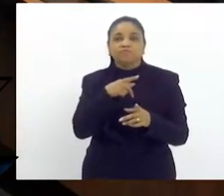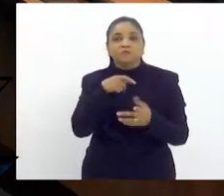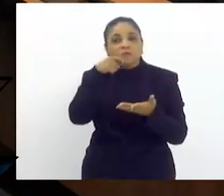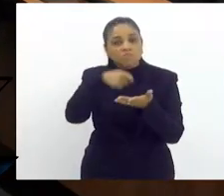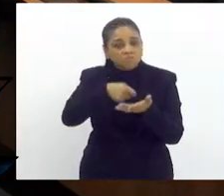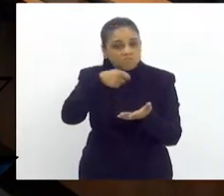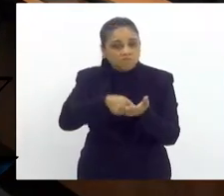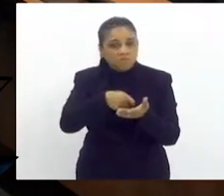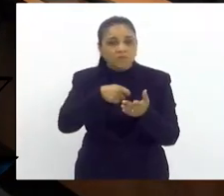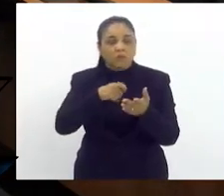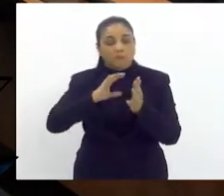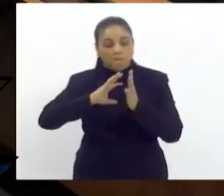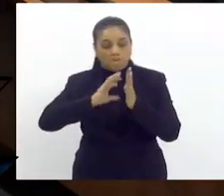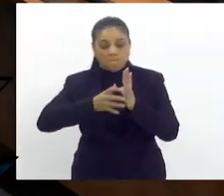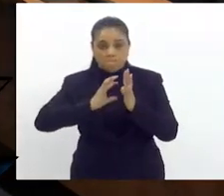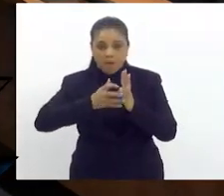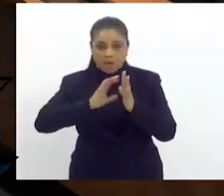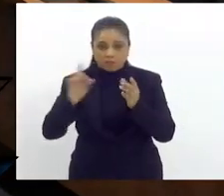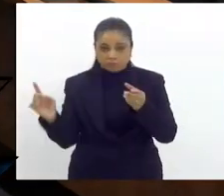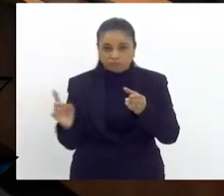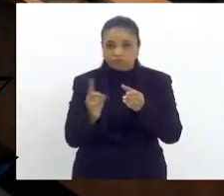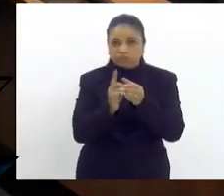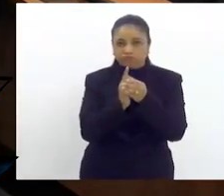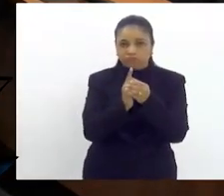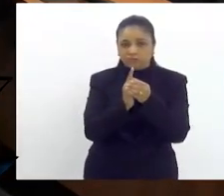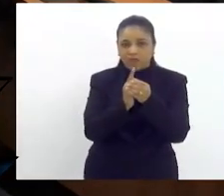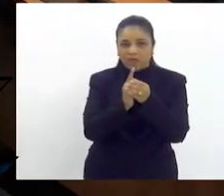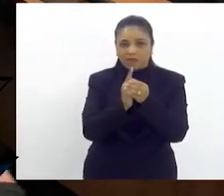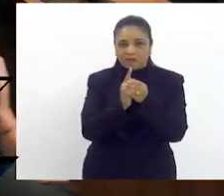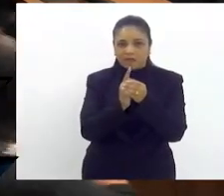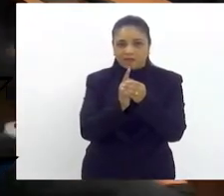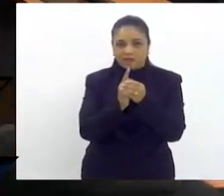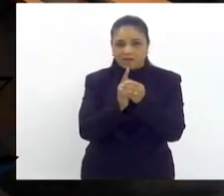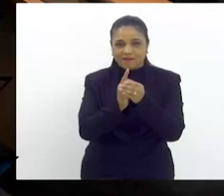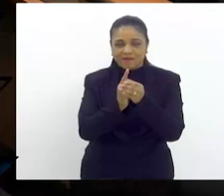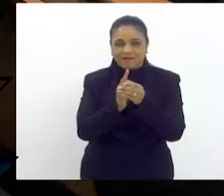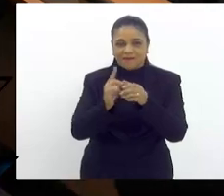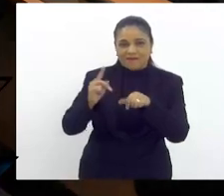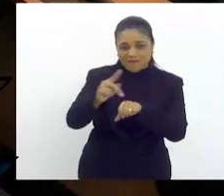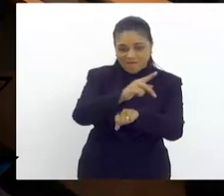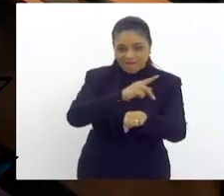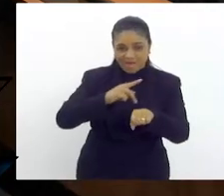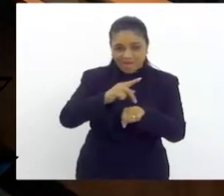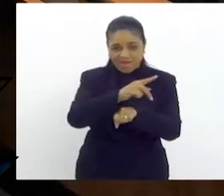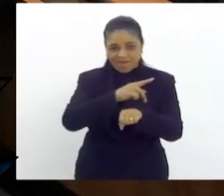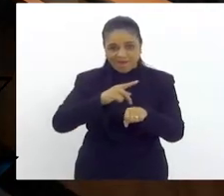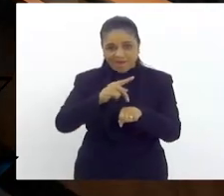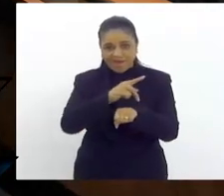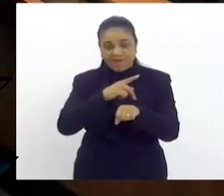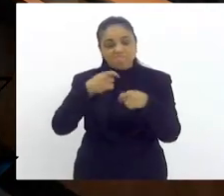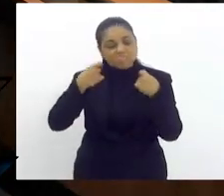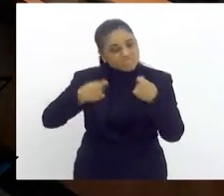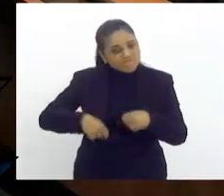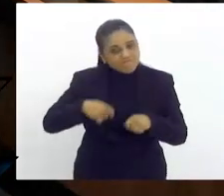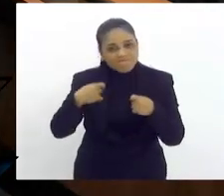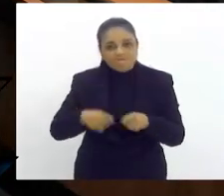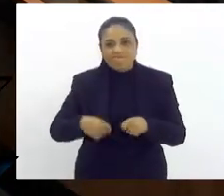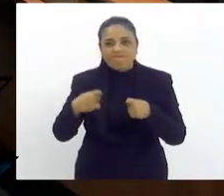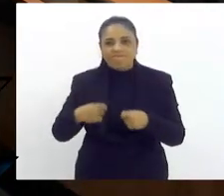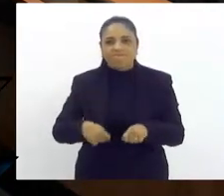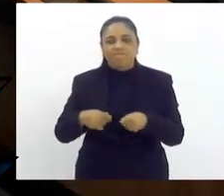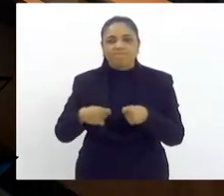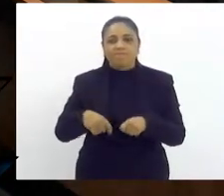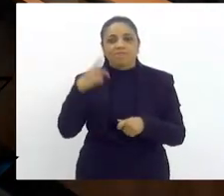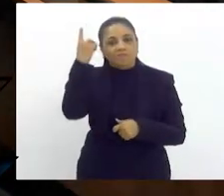como o partido que integra a queda agremiação internacional a necessidade de